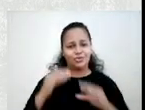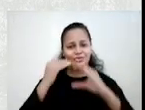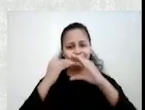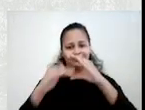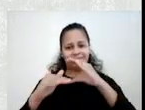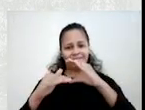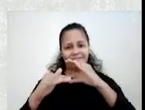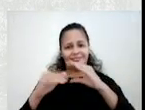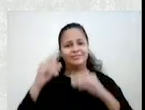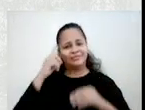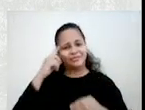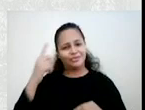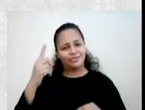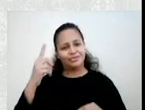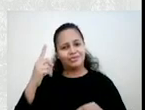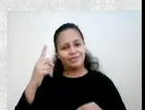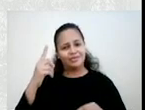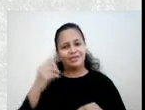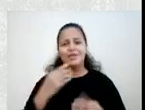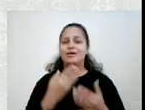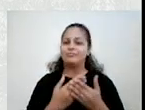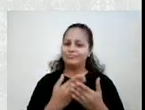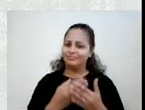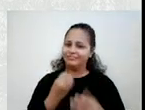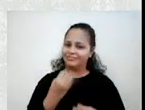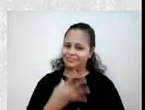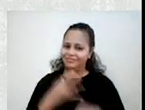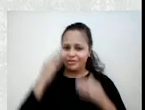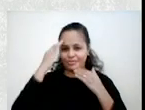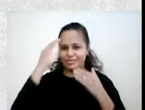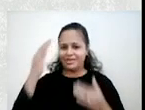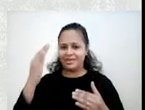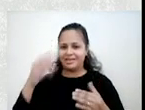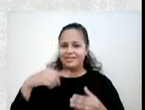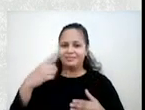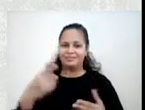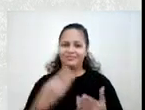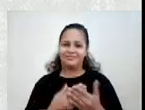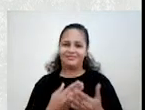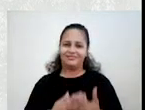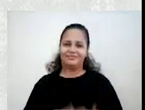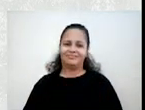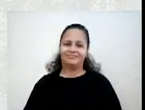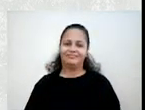Acima está meu contato caso tenham dúvidas. Bons estudos, muito obrigado e até a próxima aula.